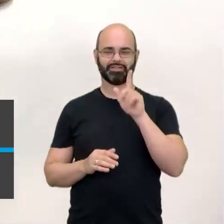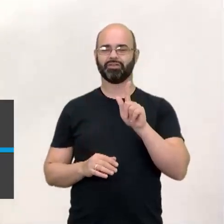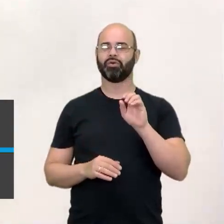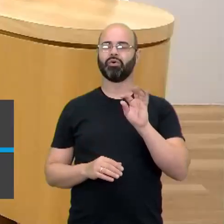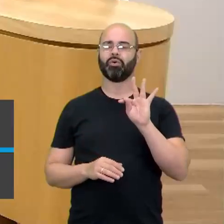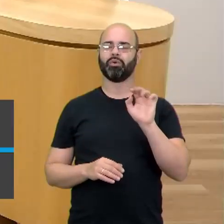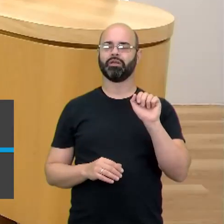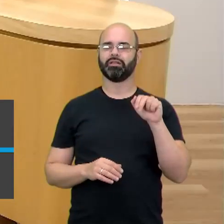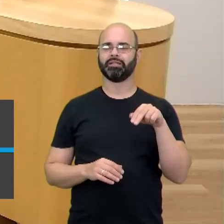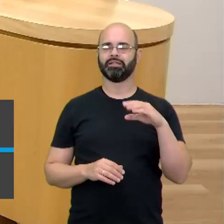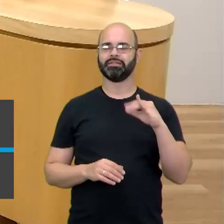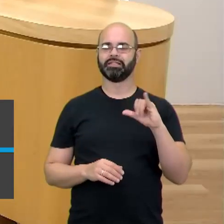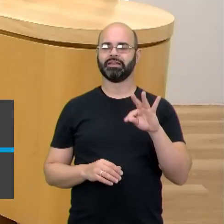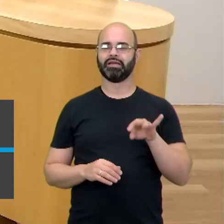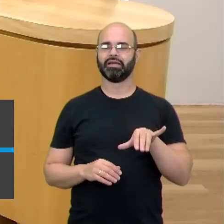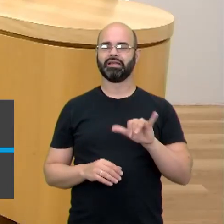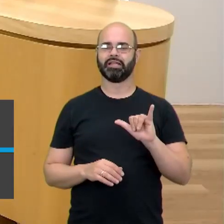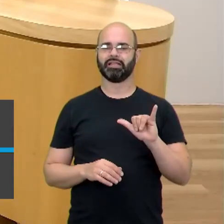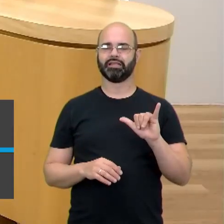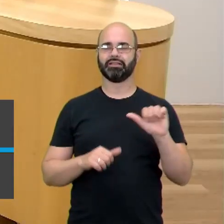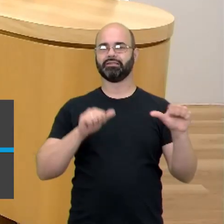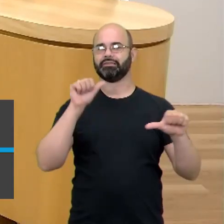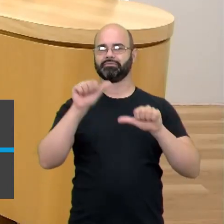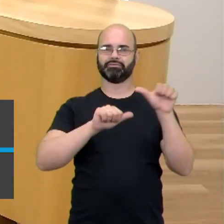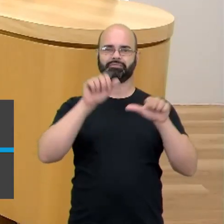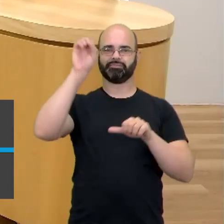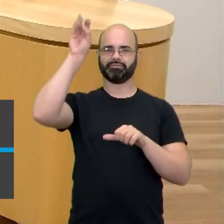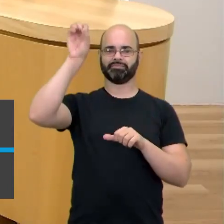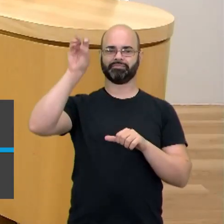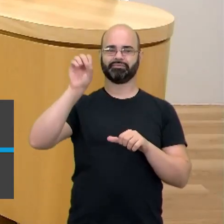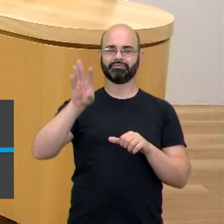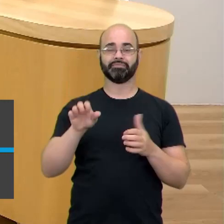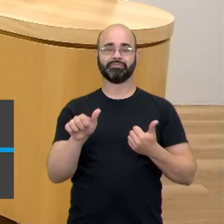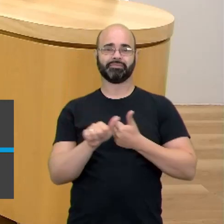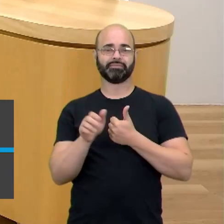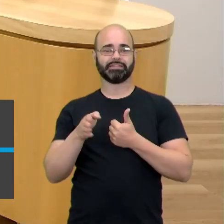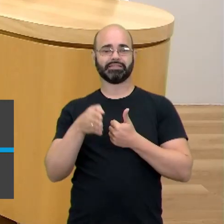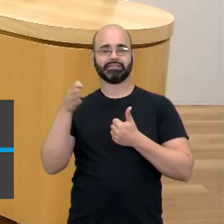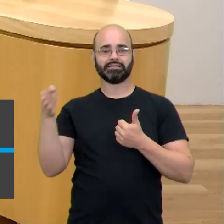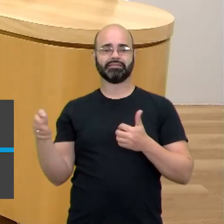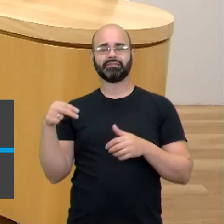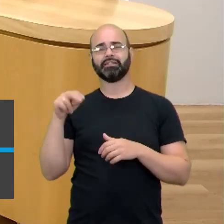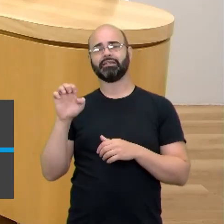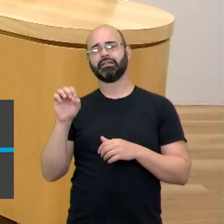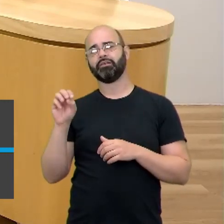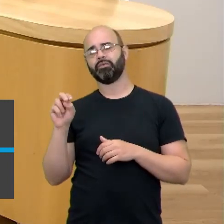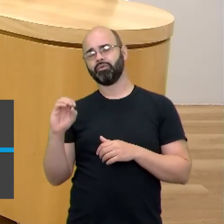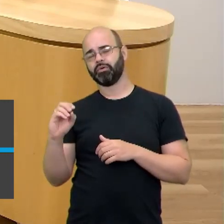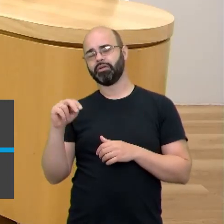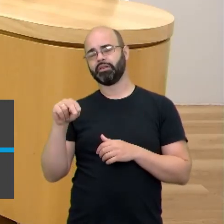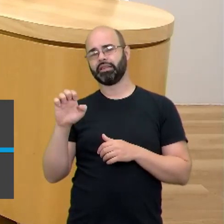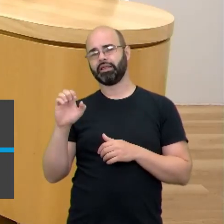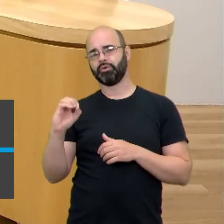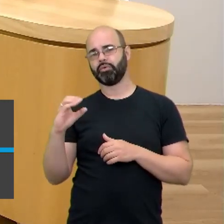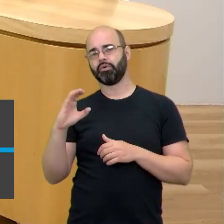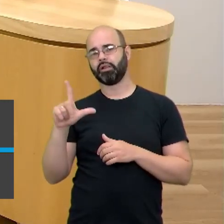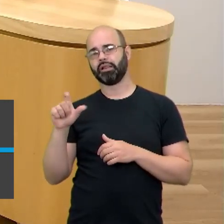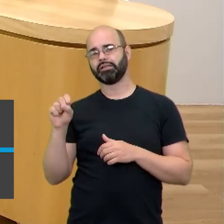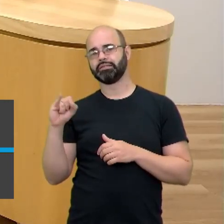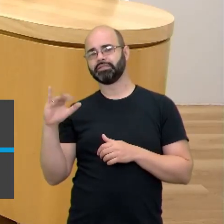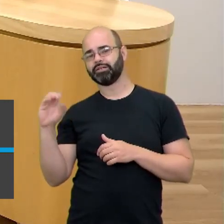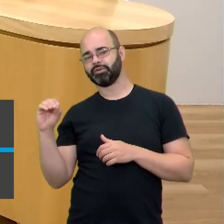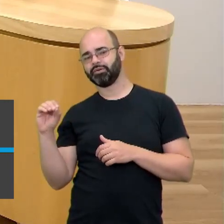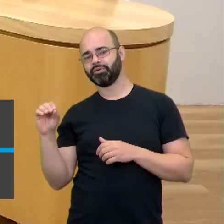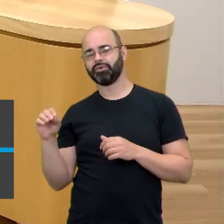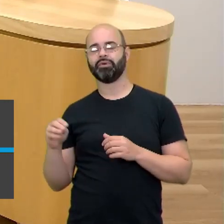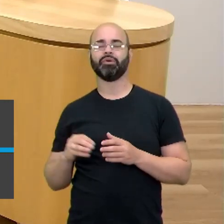hoje é transformado num farol, né? Tá do lado de algo que é neoclássico, só que você também vê